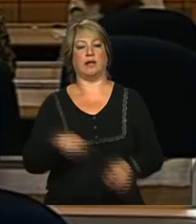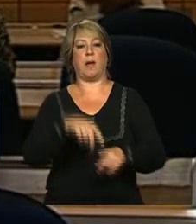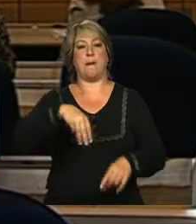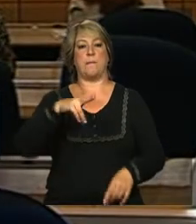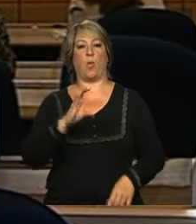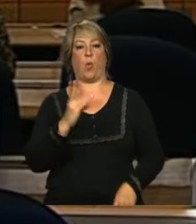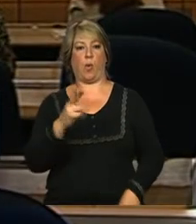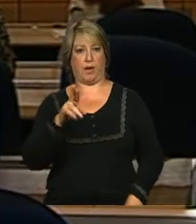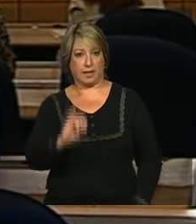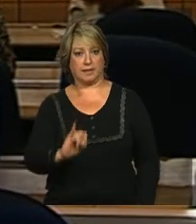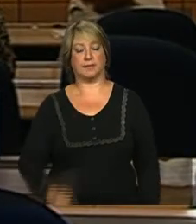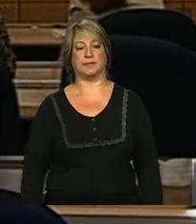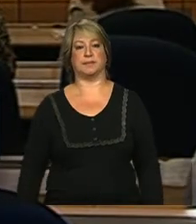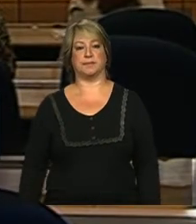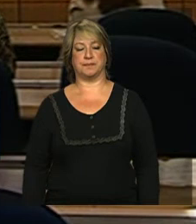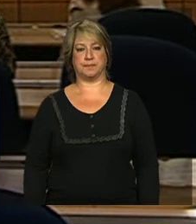aqui qual que é o valor aqui